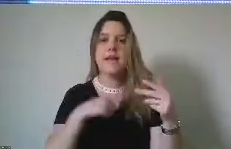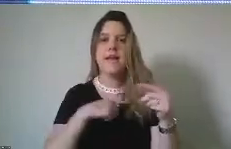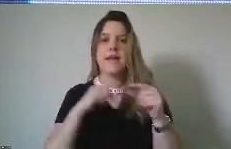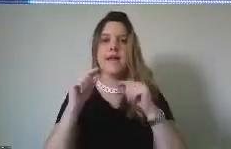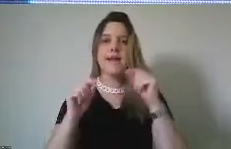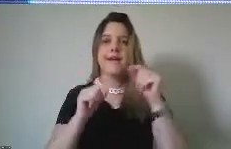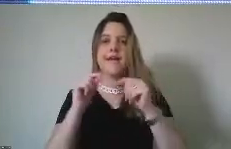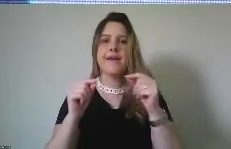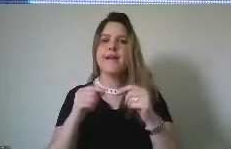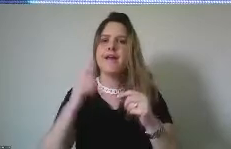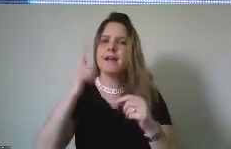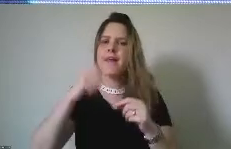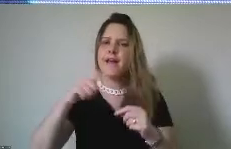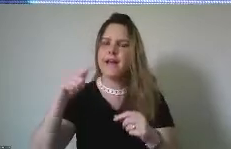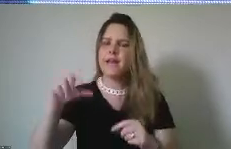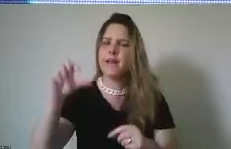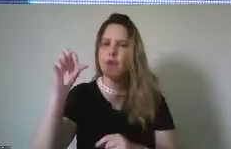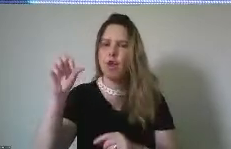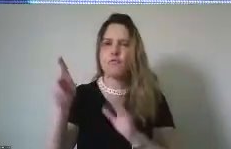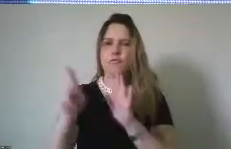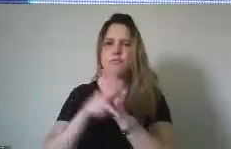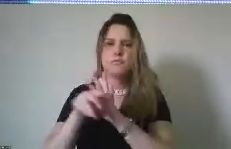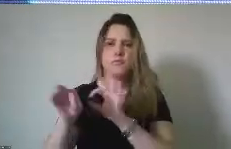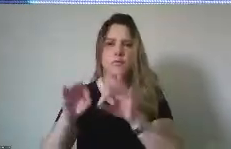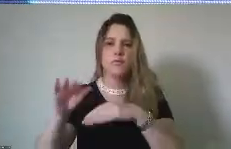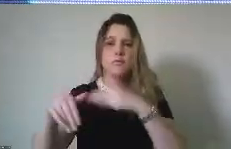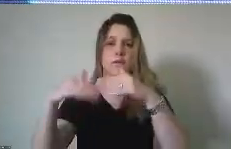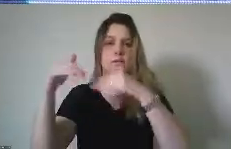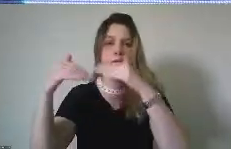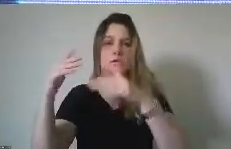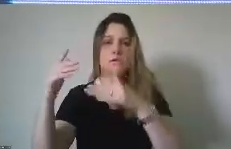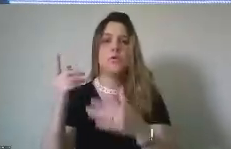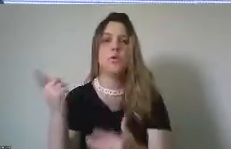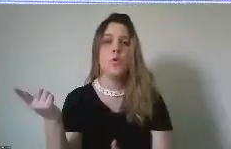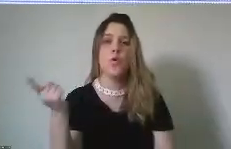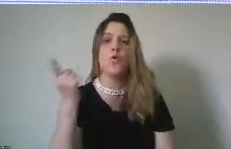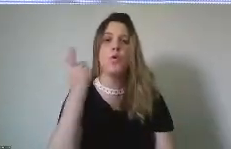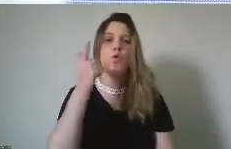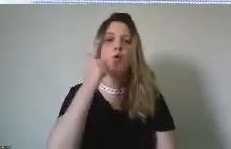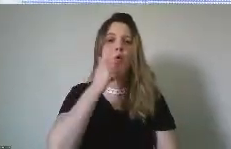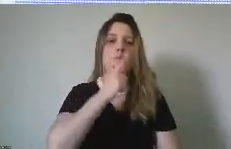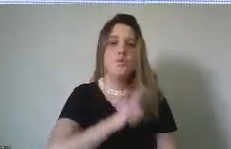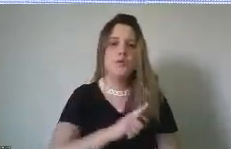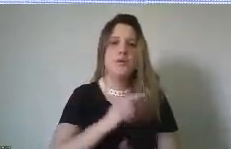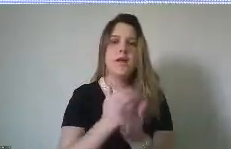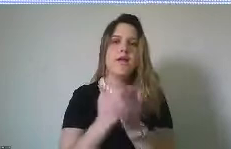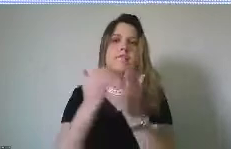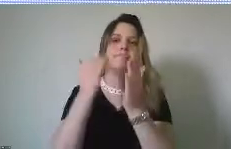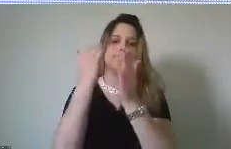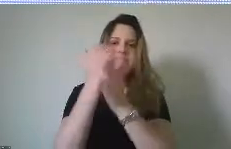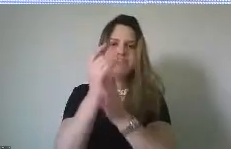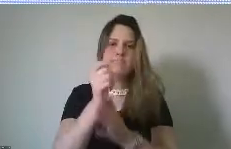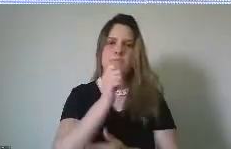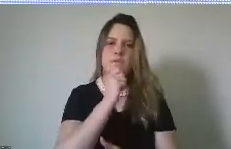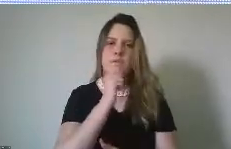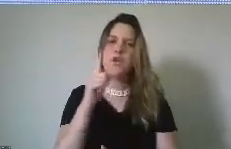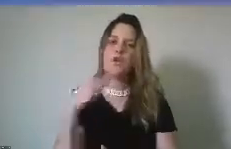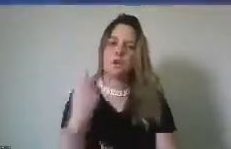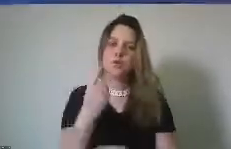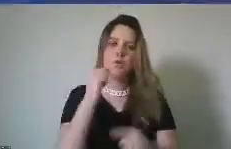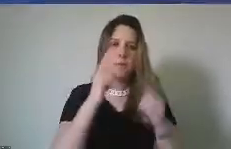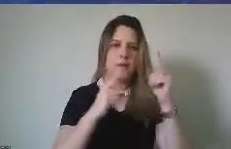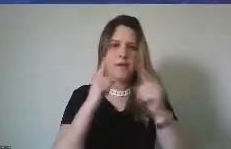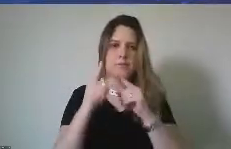a cada novo projeto que a gente obtém conseguimos maximizar mais ainda a nossa operação